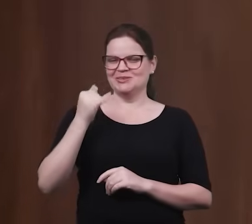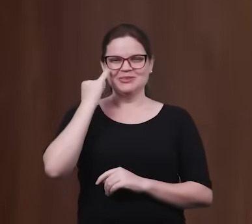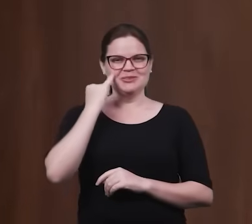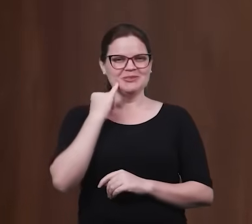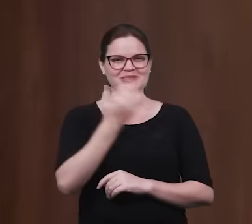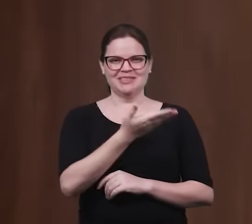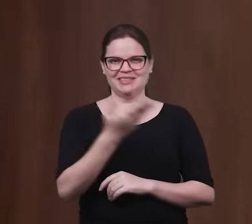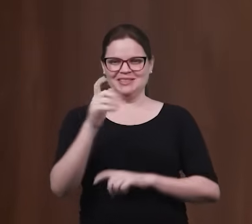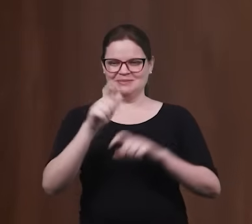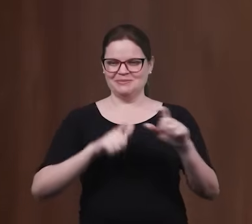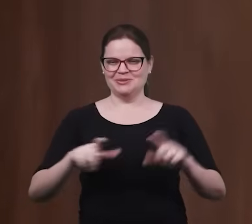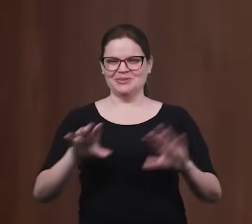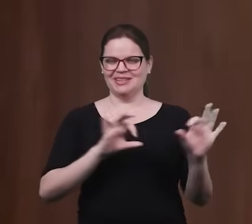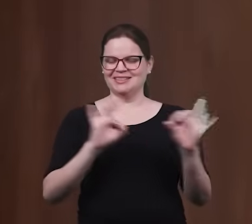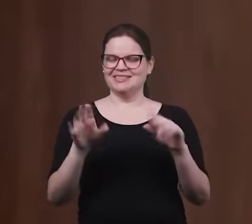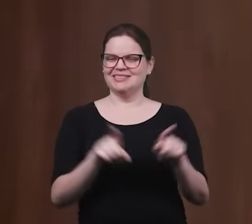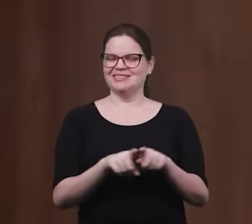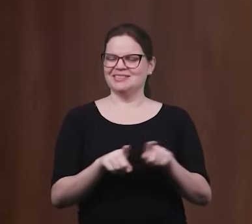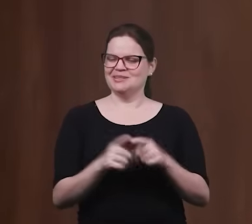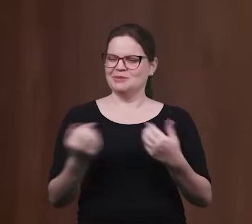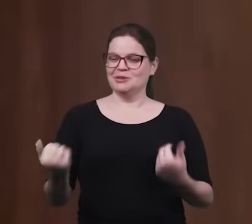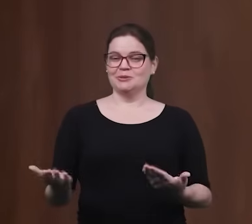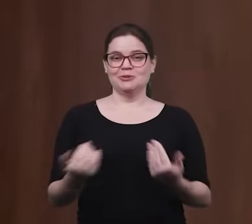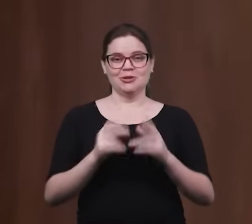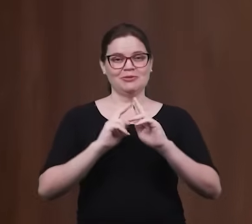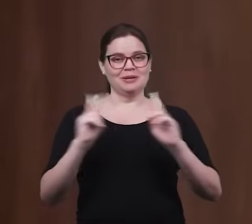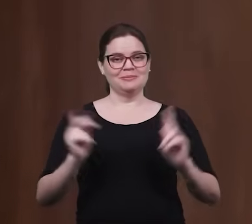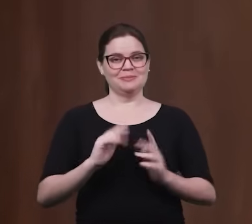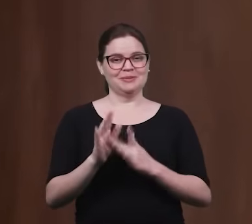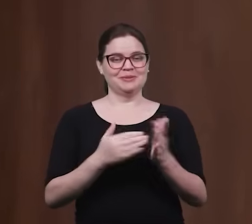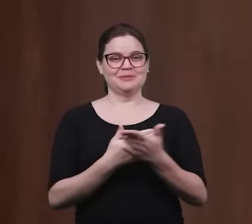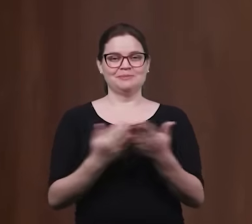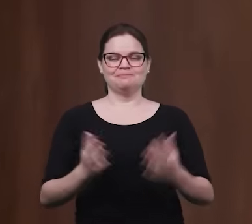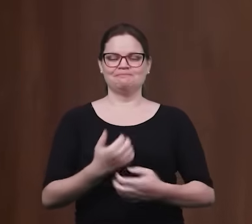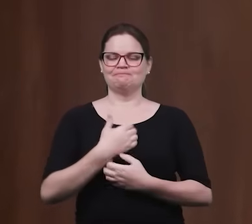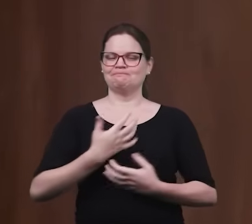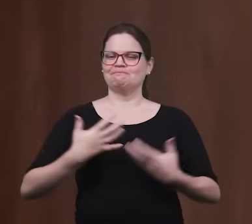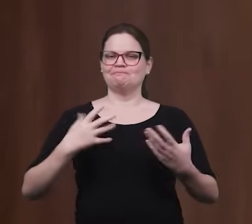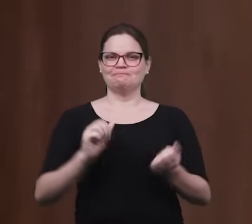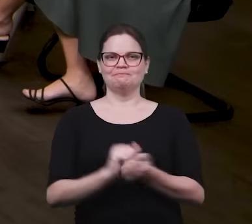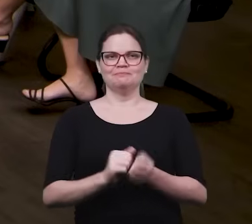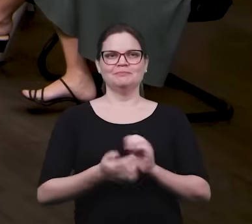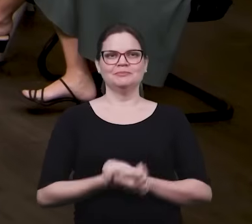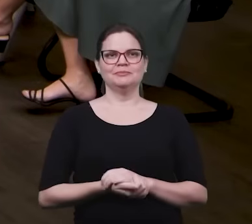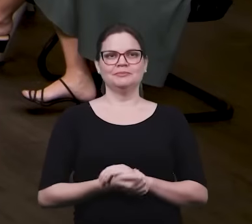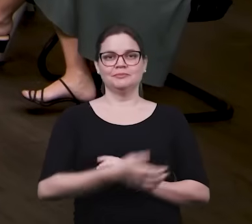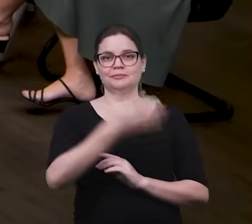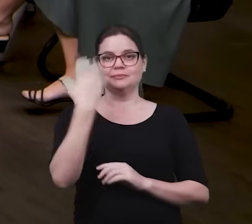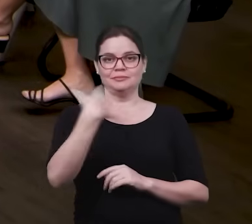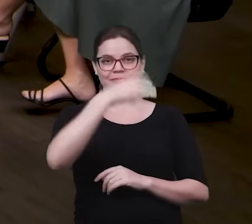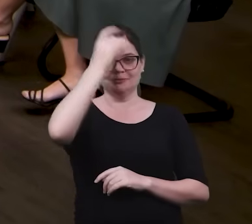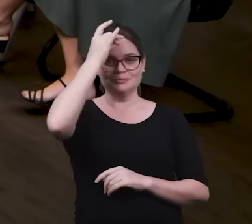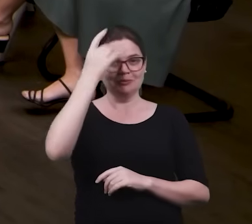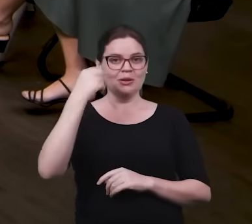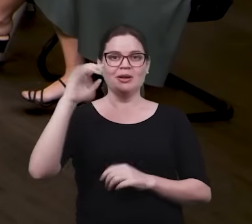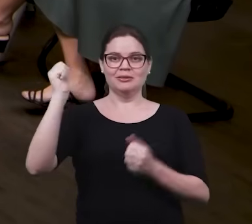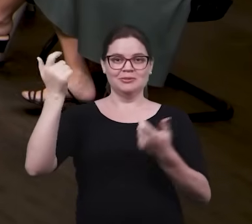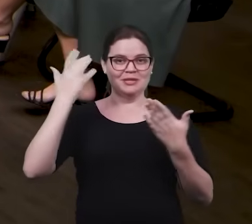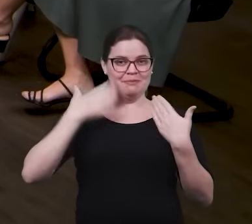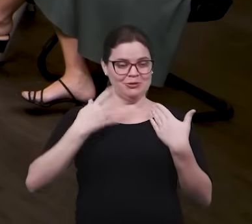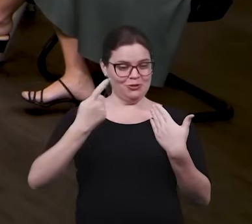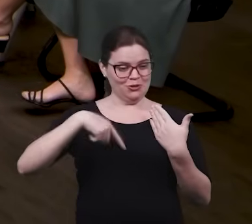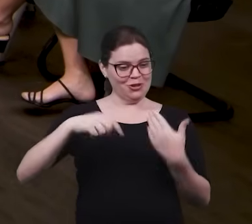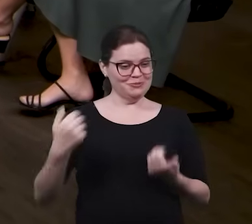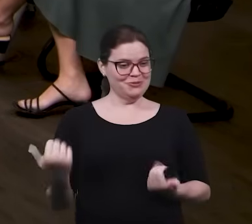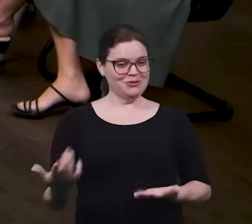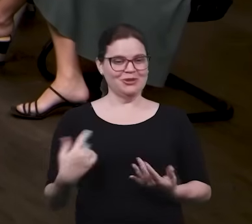paz do Senhor a todos que estão nos assistindo e participando desse programa. É sempre uma alegria estarmos juntos. Muito bem, o Espírito Santo de Deus nos faz jovem, né, Tarcísio?